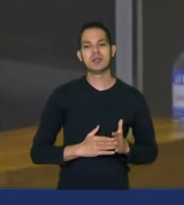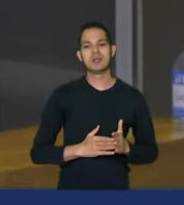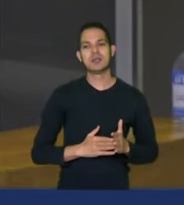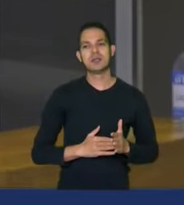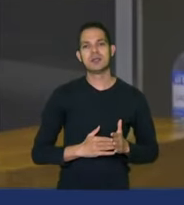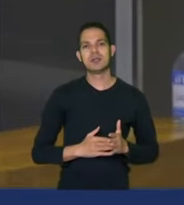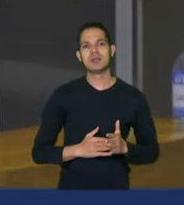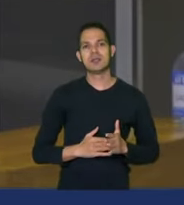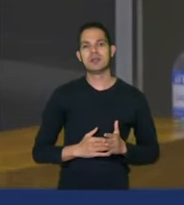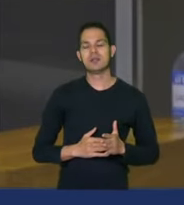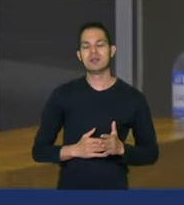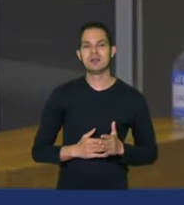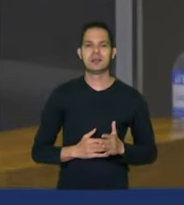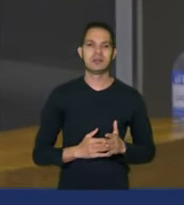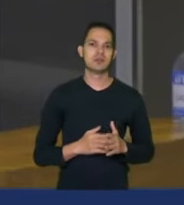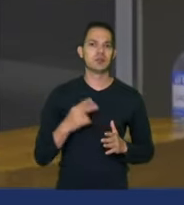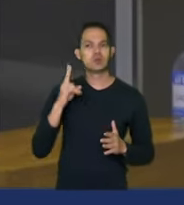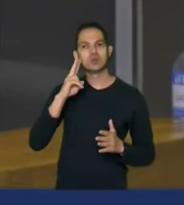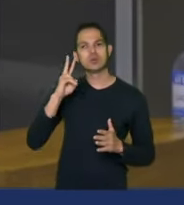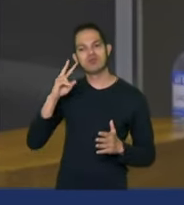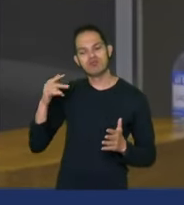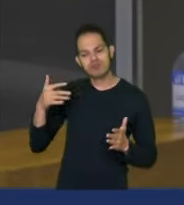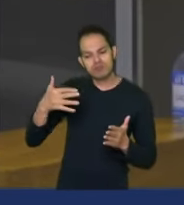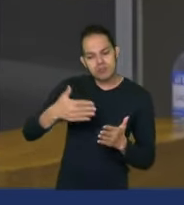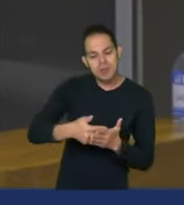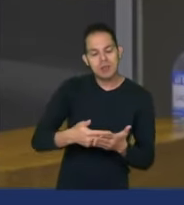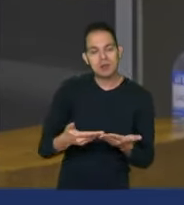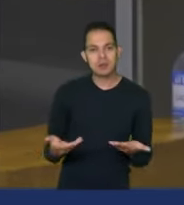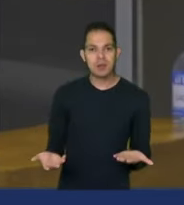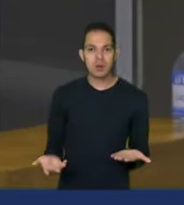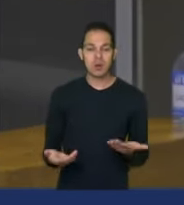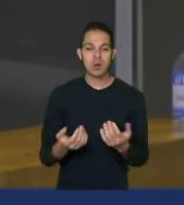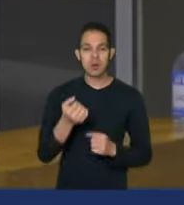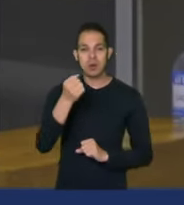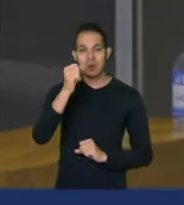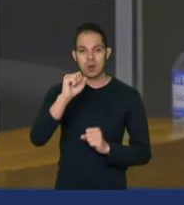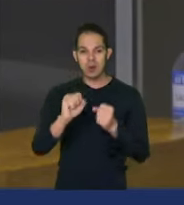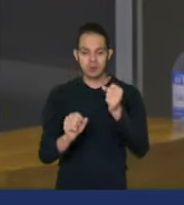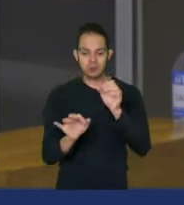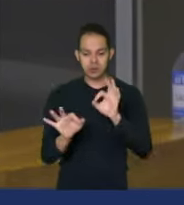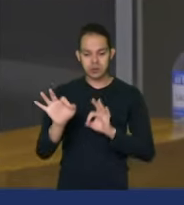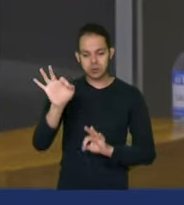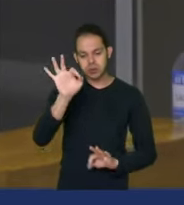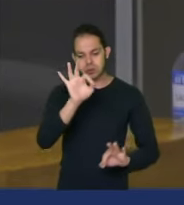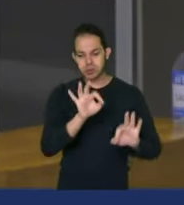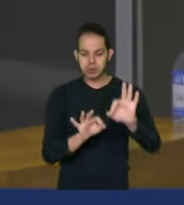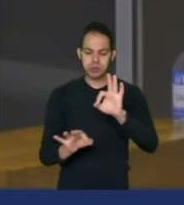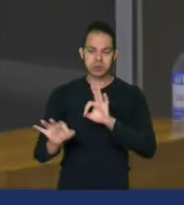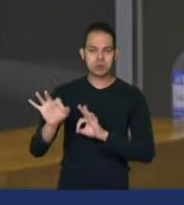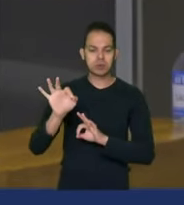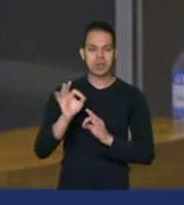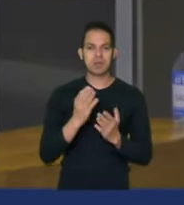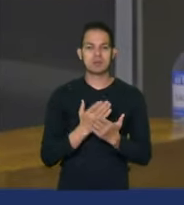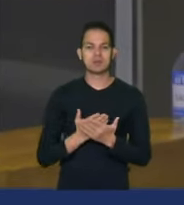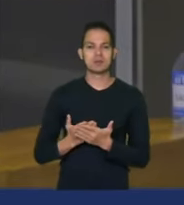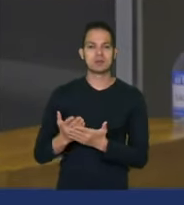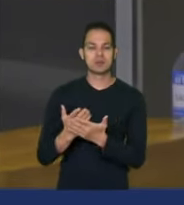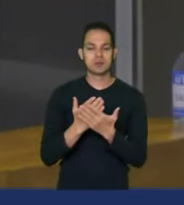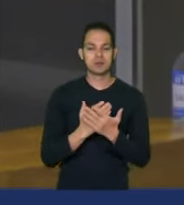ao longo de grande parte da história. Então, o refino nacional, o petróleo nacional, que, inclusive, por estudos da